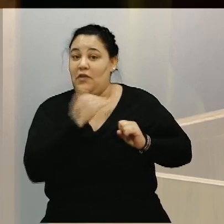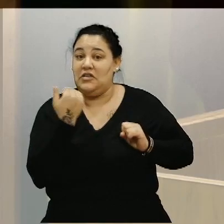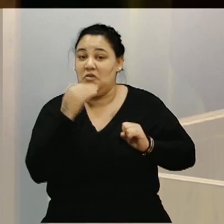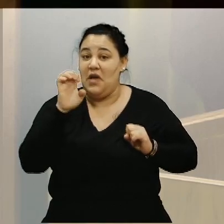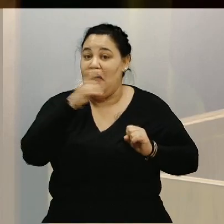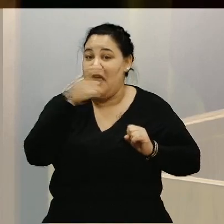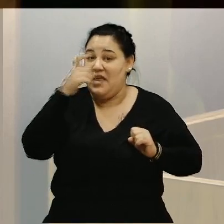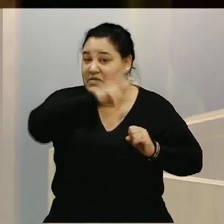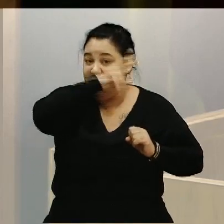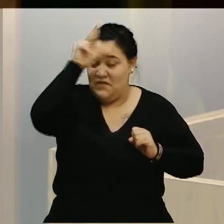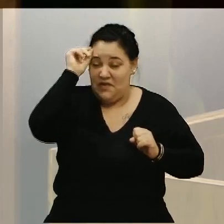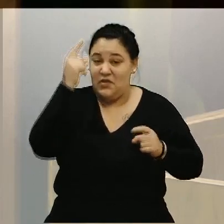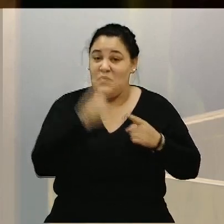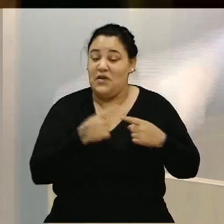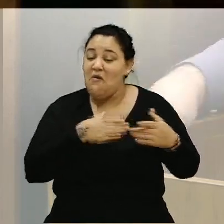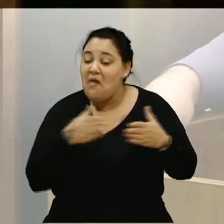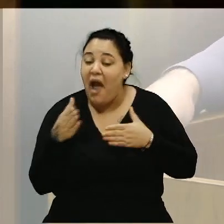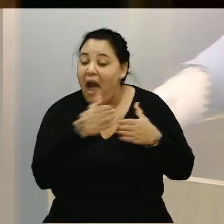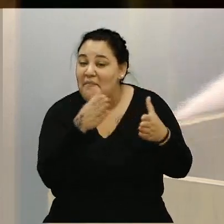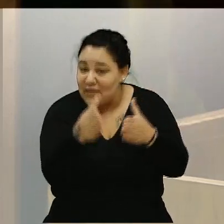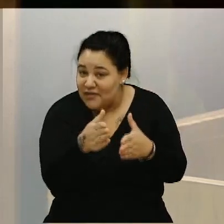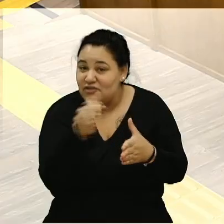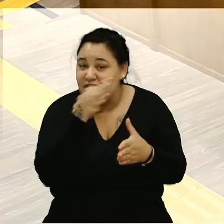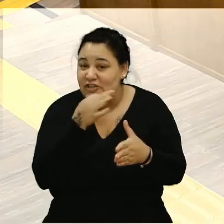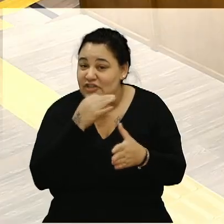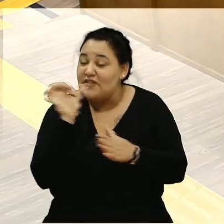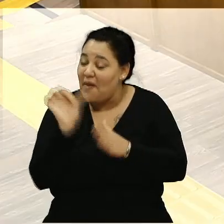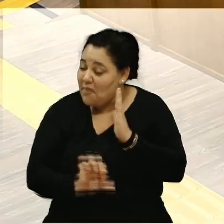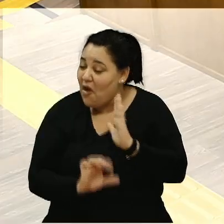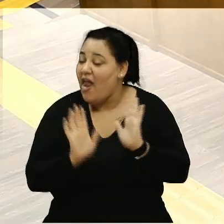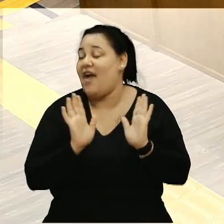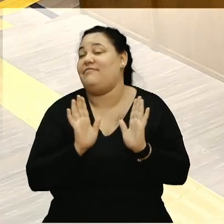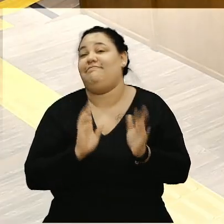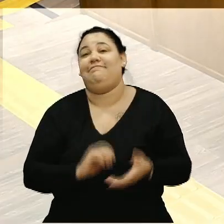porque o caminho da cidade vai ser um pouco pior. Obrigado.